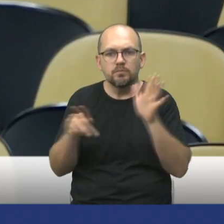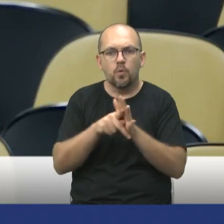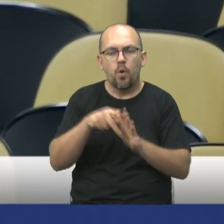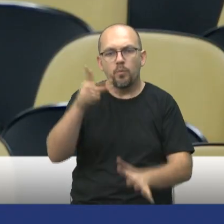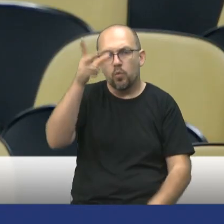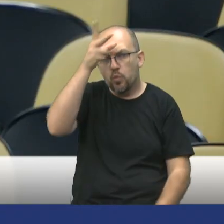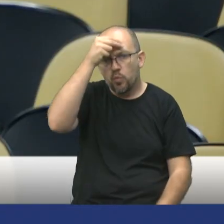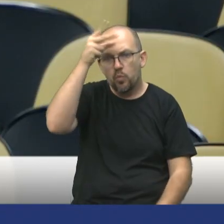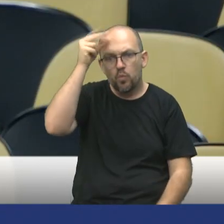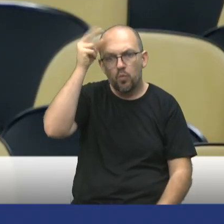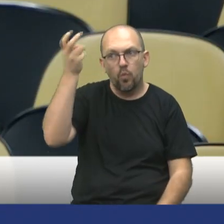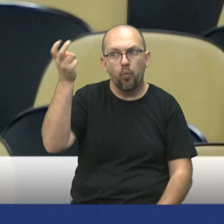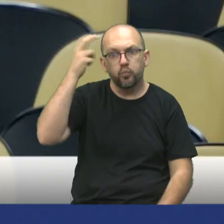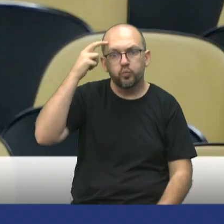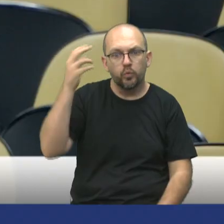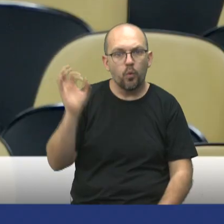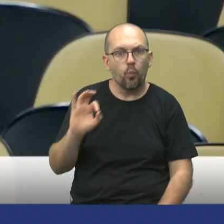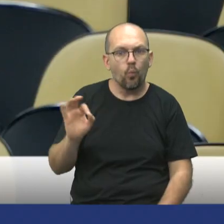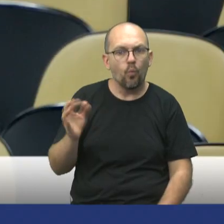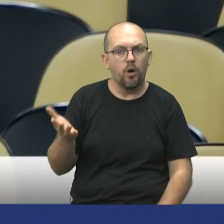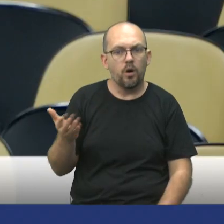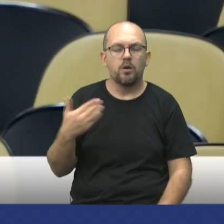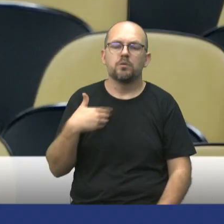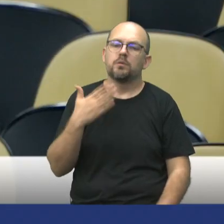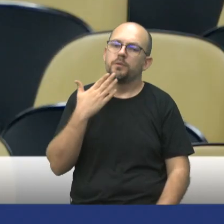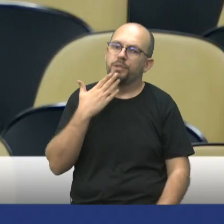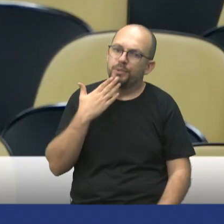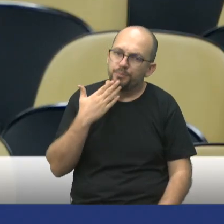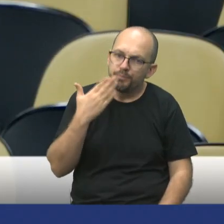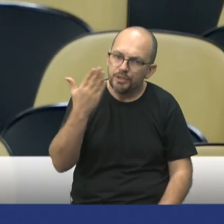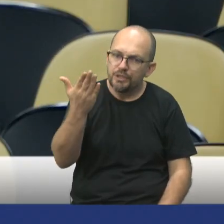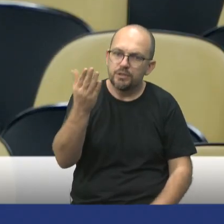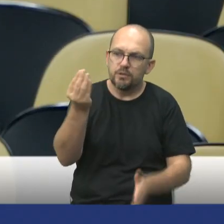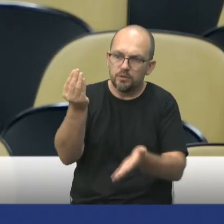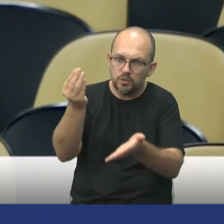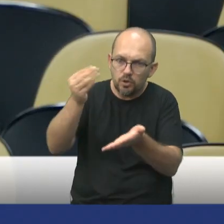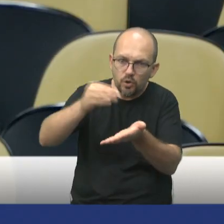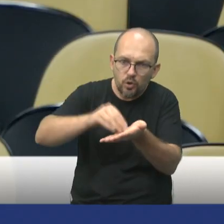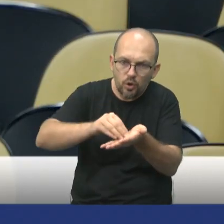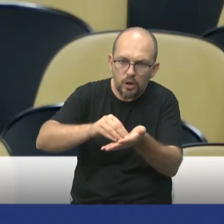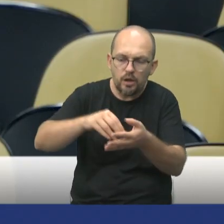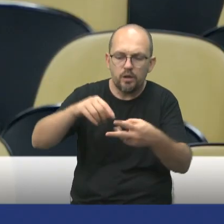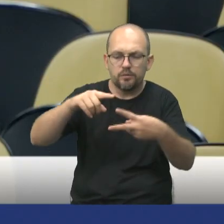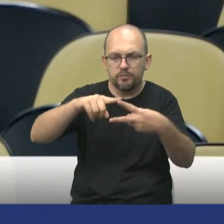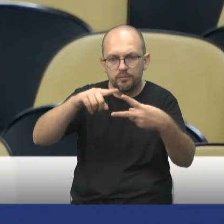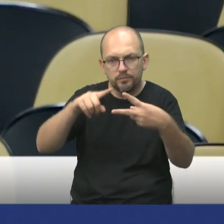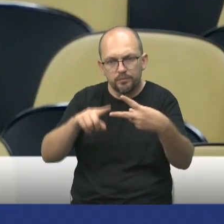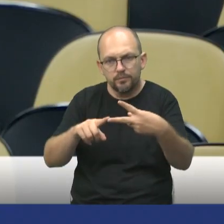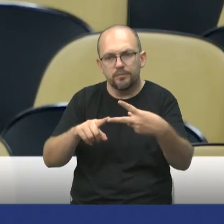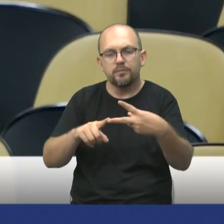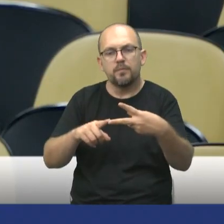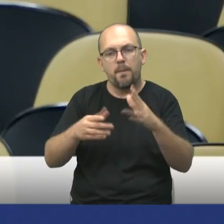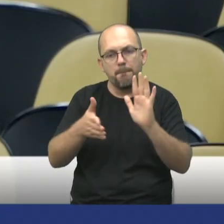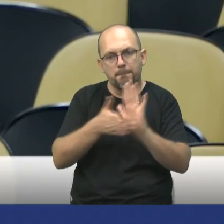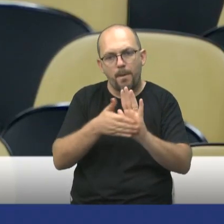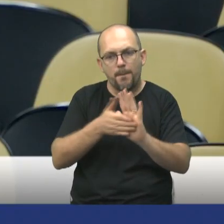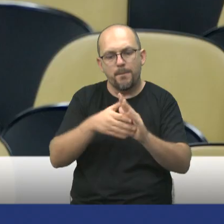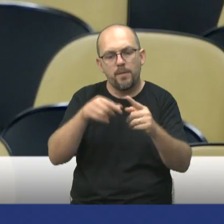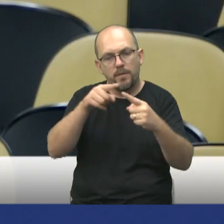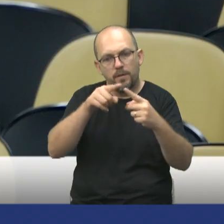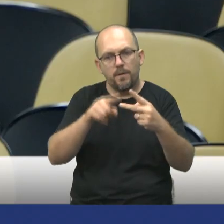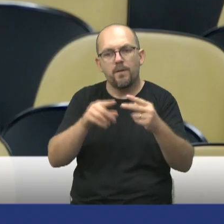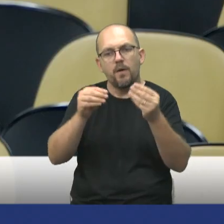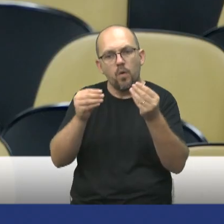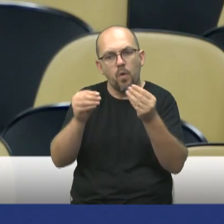cultura, né? Então eu gostaria de estar pedindo para vocês incluírem essas duas, né, propostas aí para estar